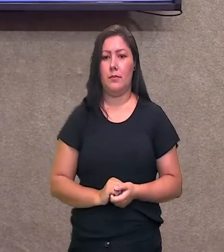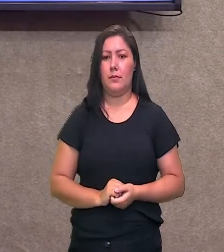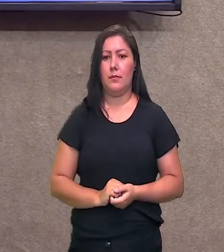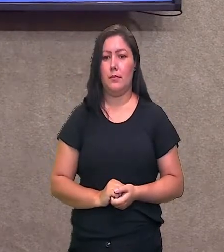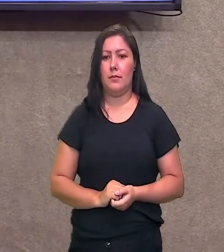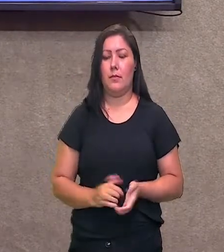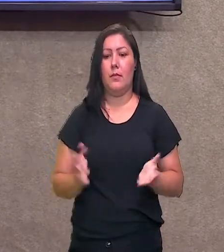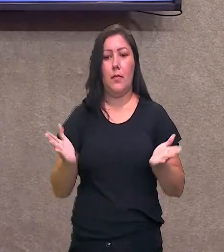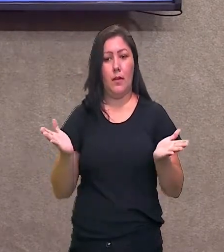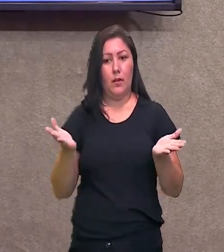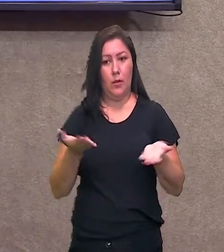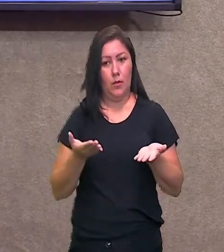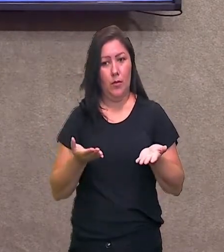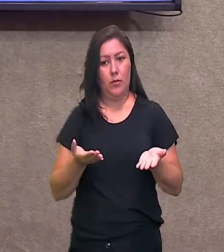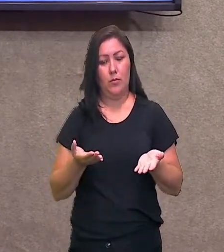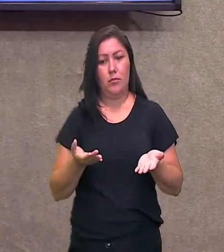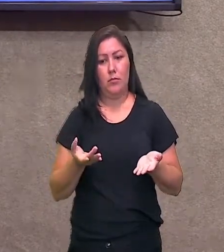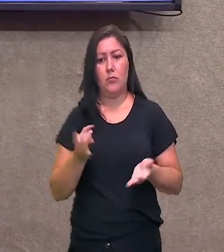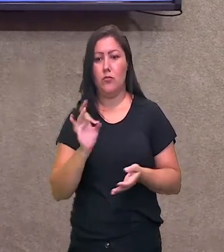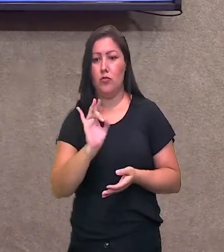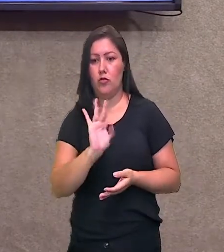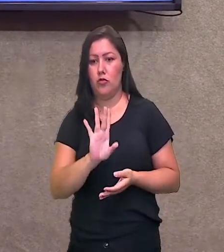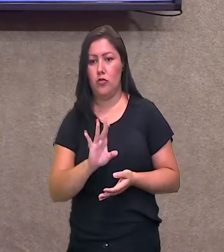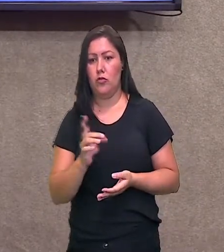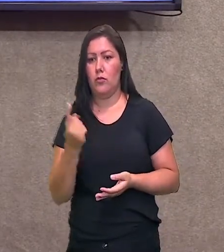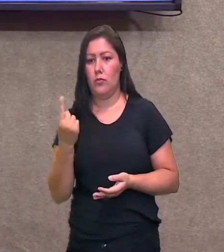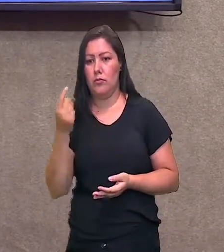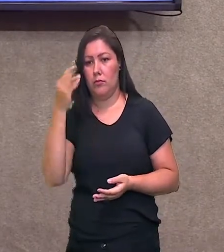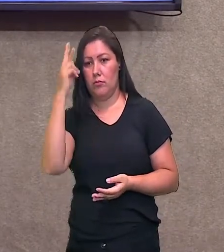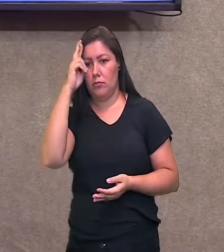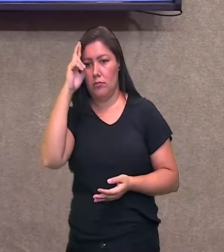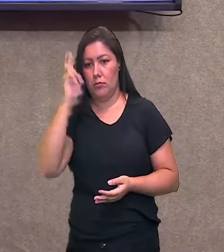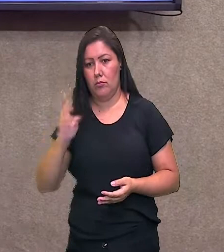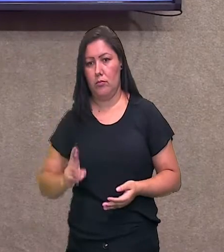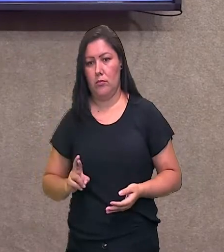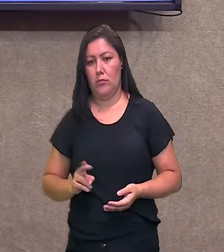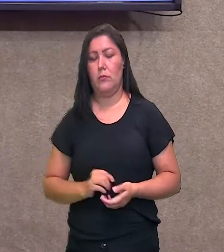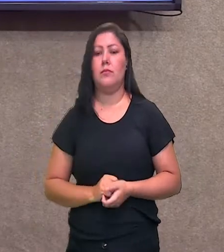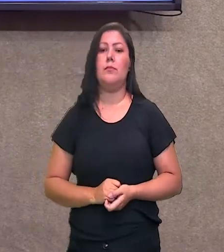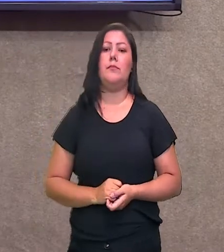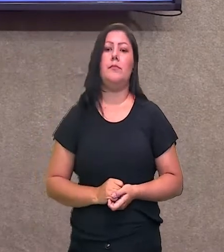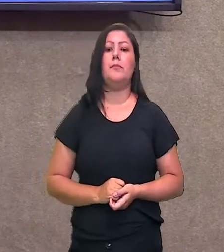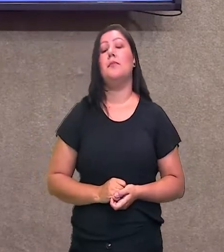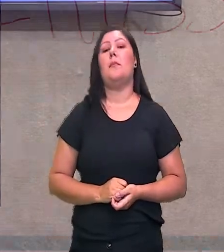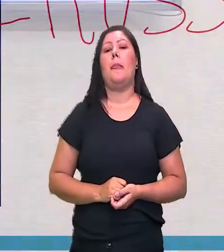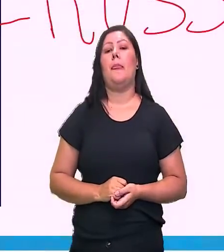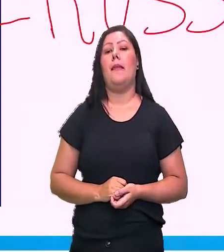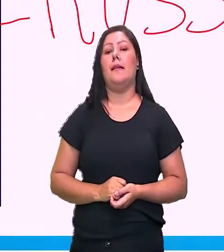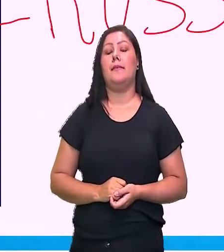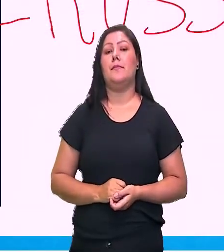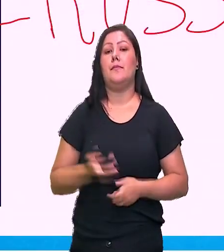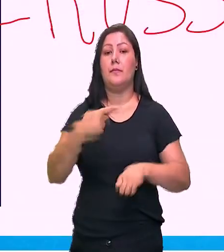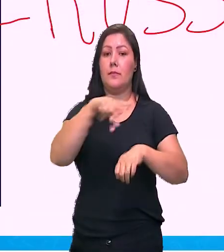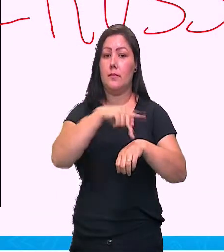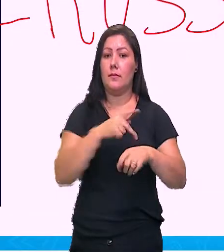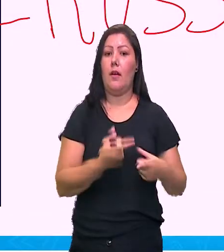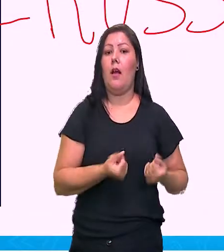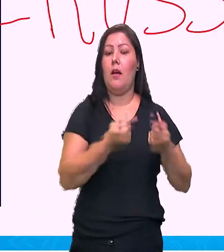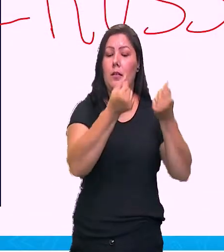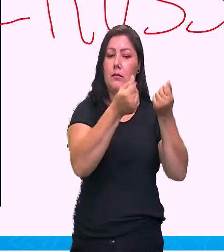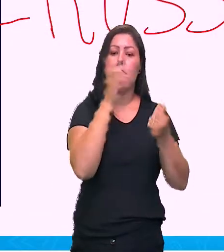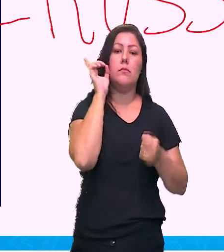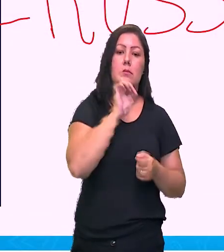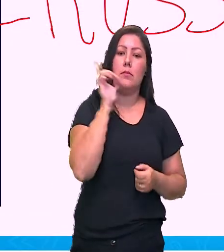Hoje, houve essa desintegração. Então, aqui nós temos país líder capitalista,